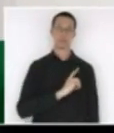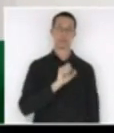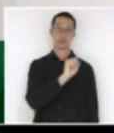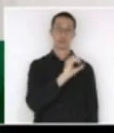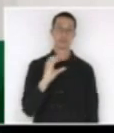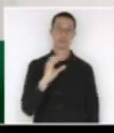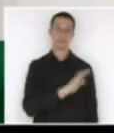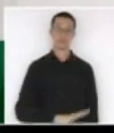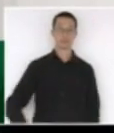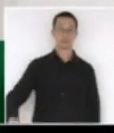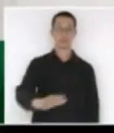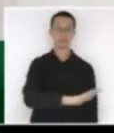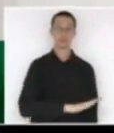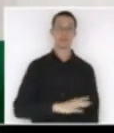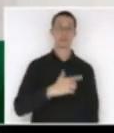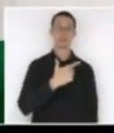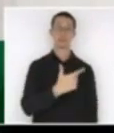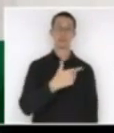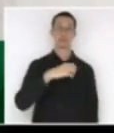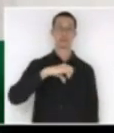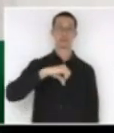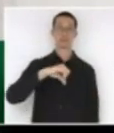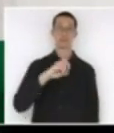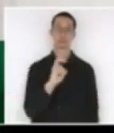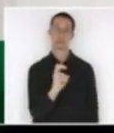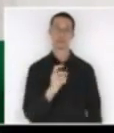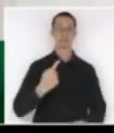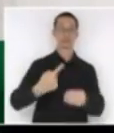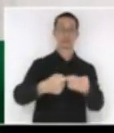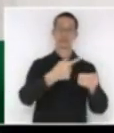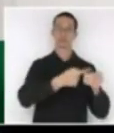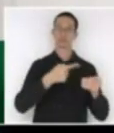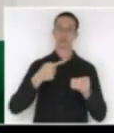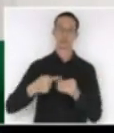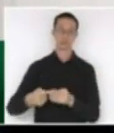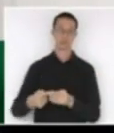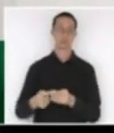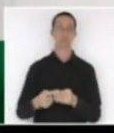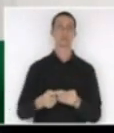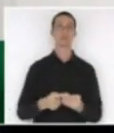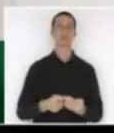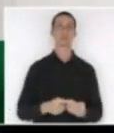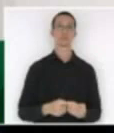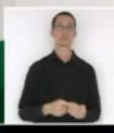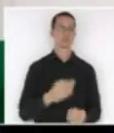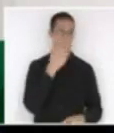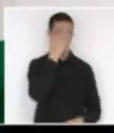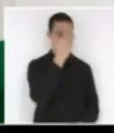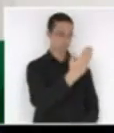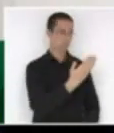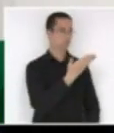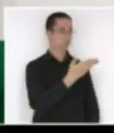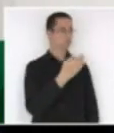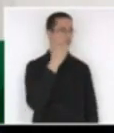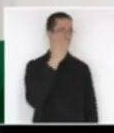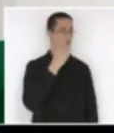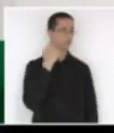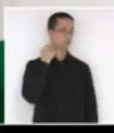municípios. E eu quero agradecer aqui, deputado Silvio Dreve, que a sua intervenção, o seu discurso muito